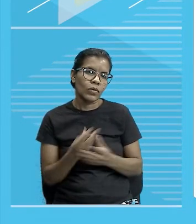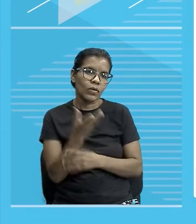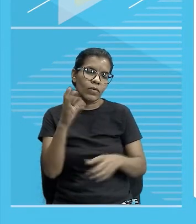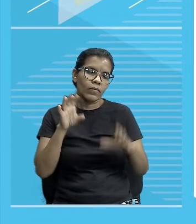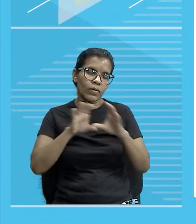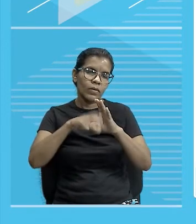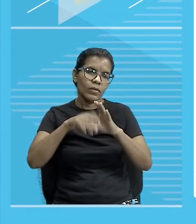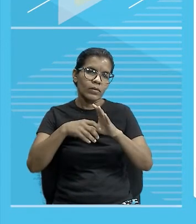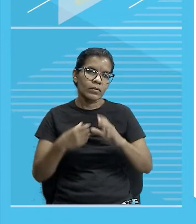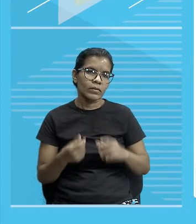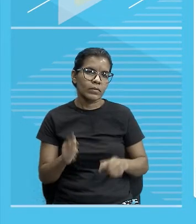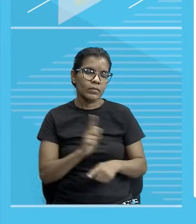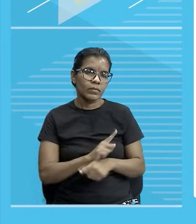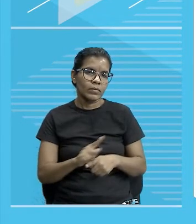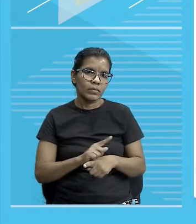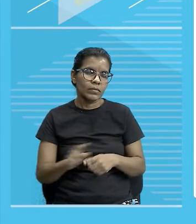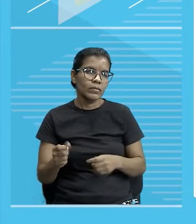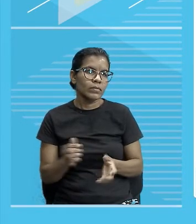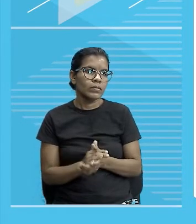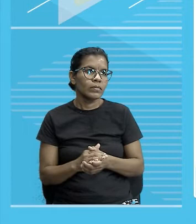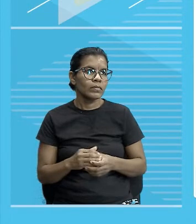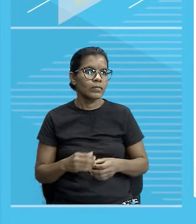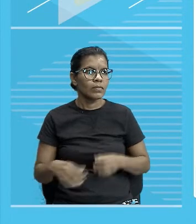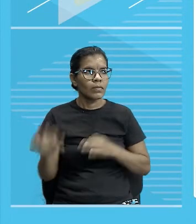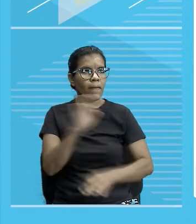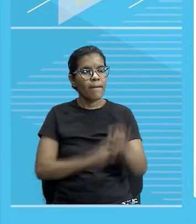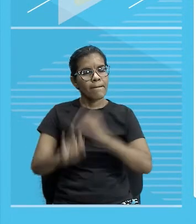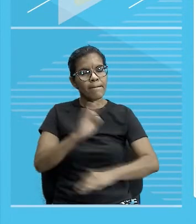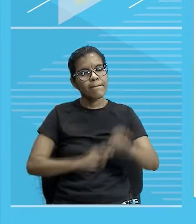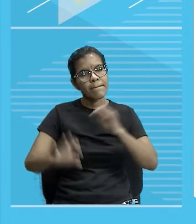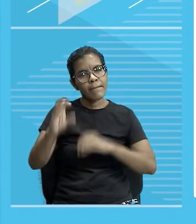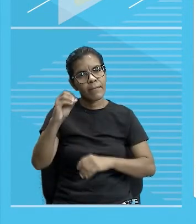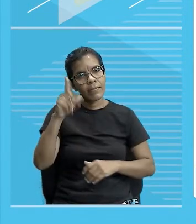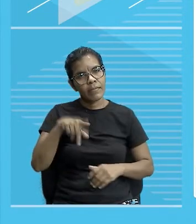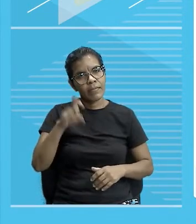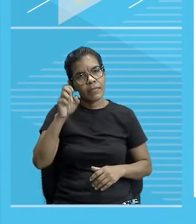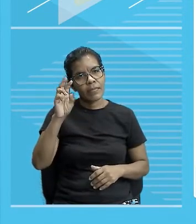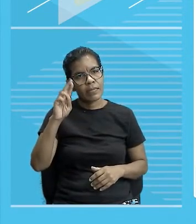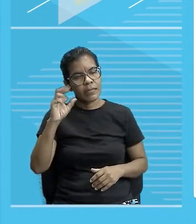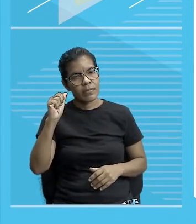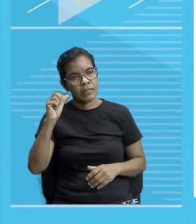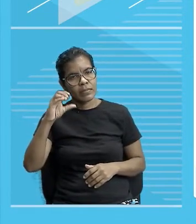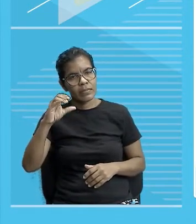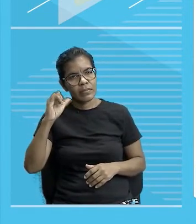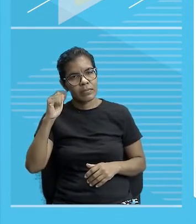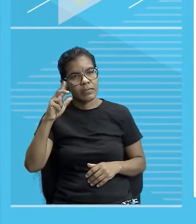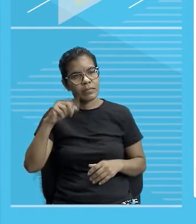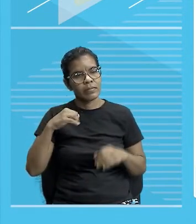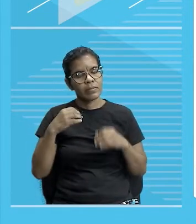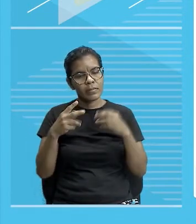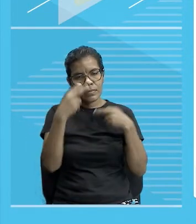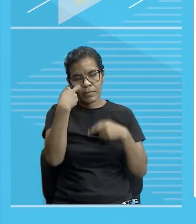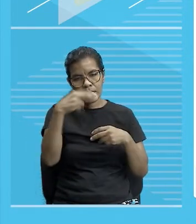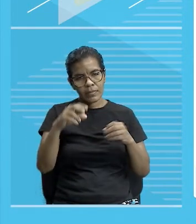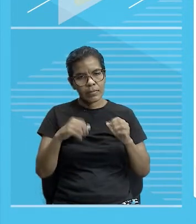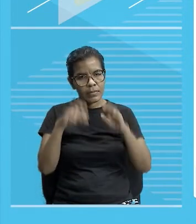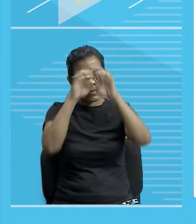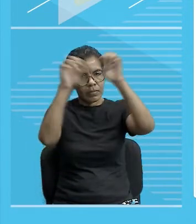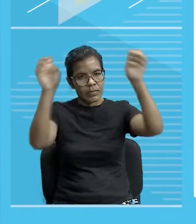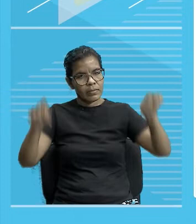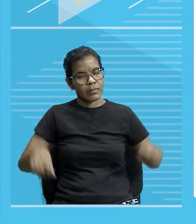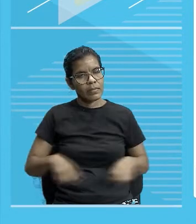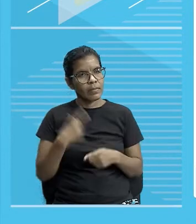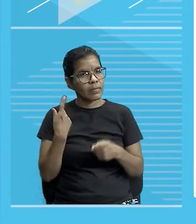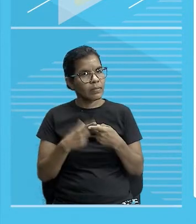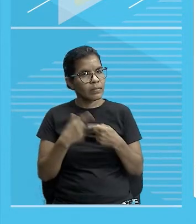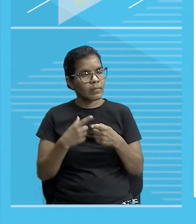então o planejamento operacional ele deve ser visualizado como um sistema como um sistema porque